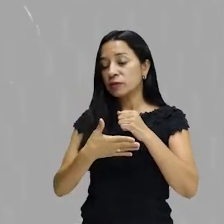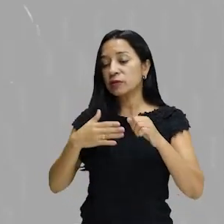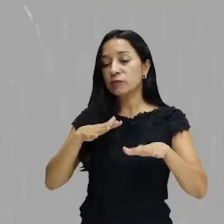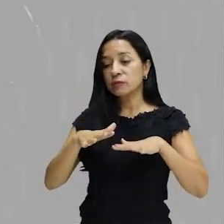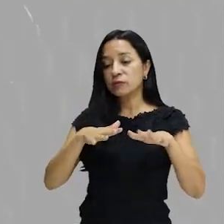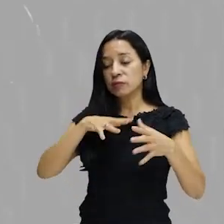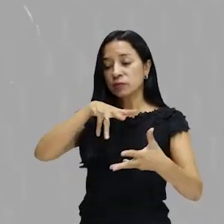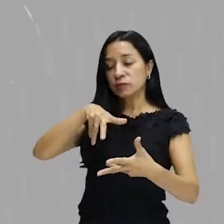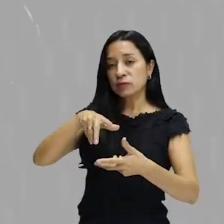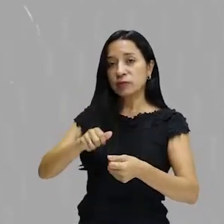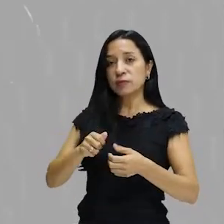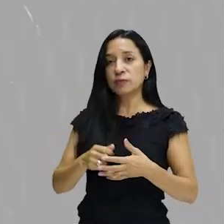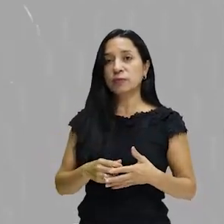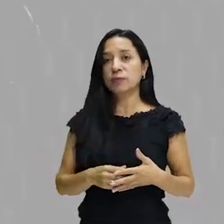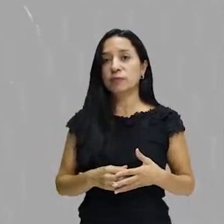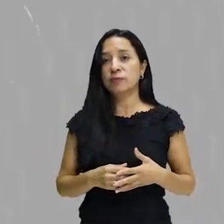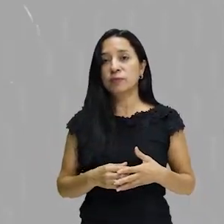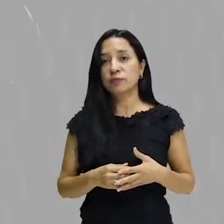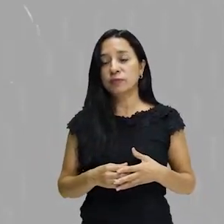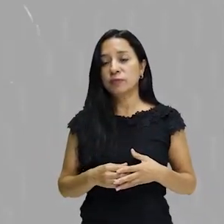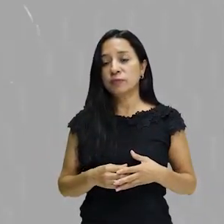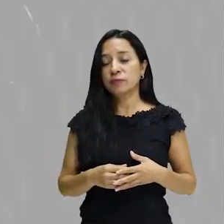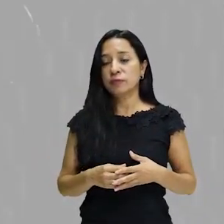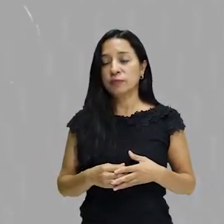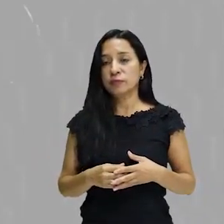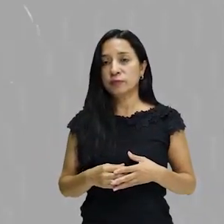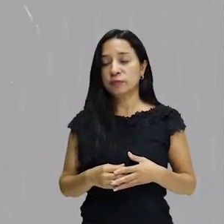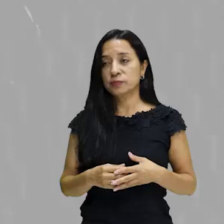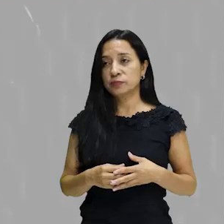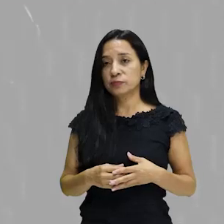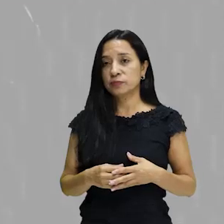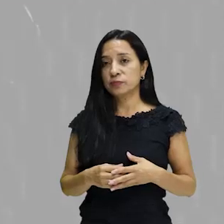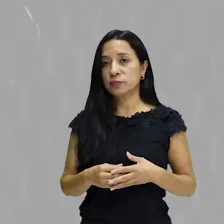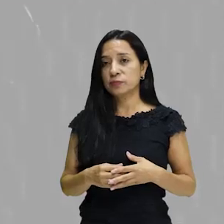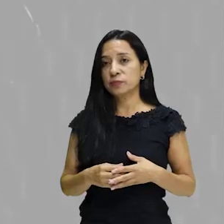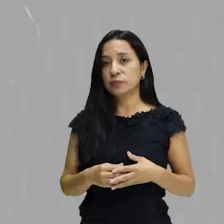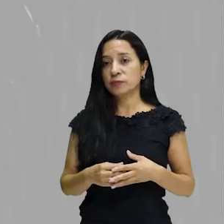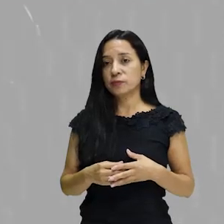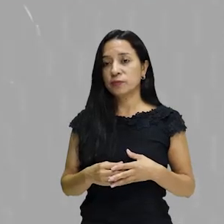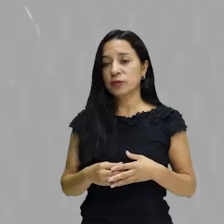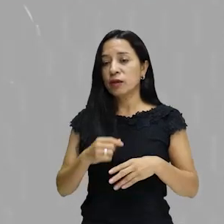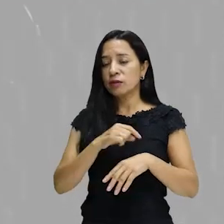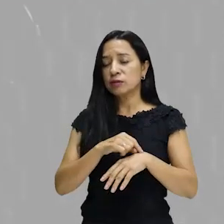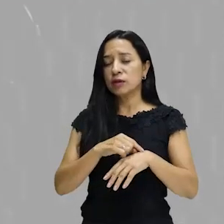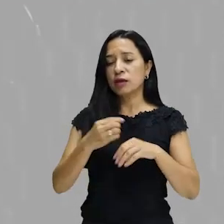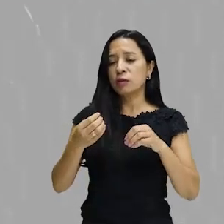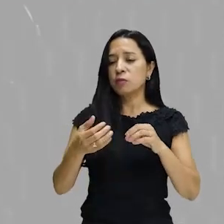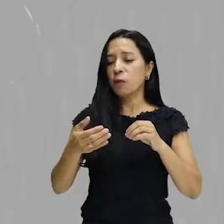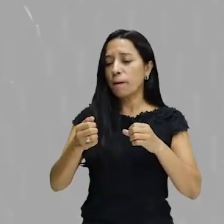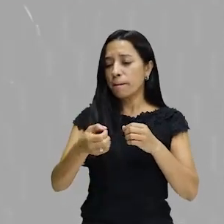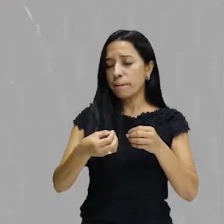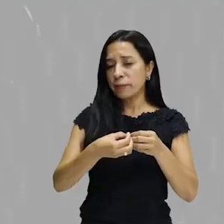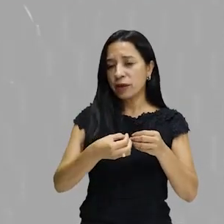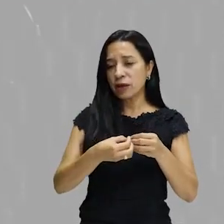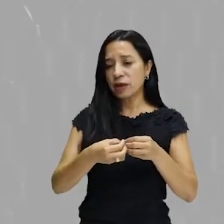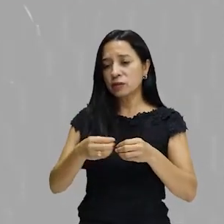da Terra. Né? Época está mais próxima e época está mais distante. Mesmo a Terra tendo um movimento elíptico